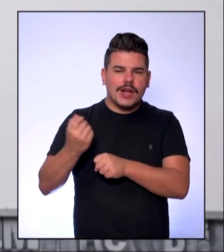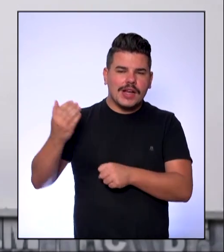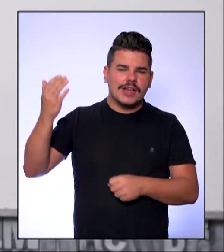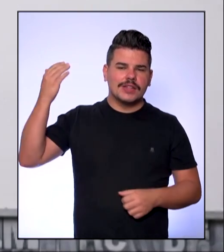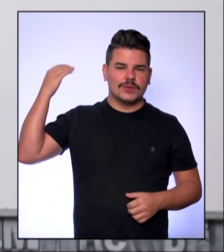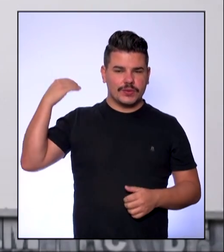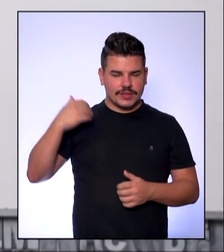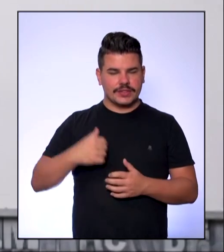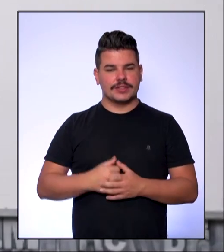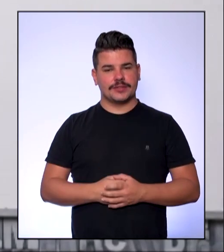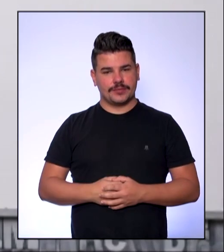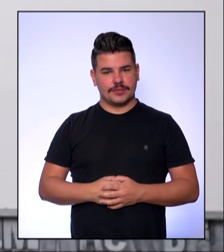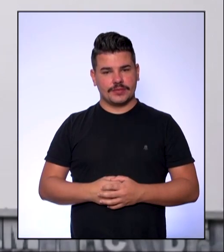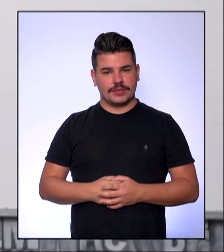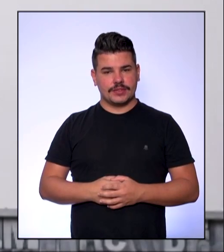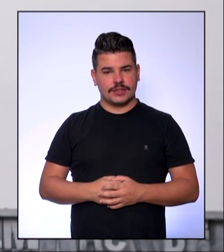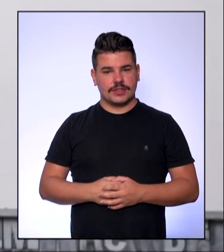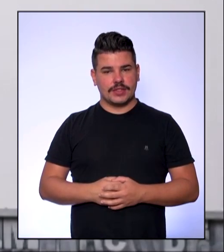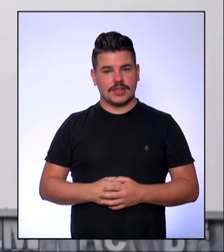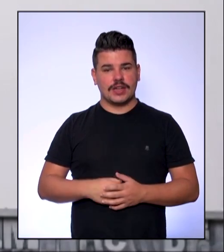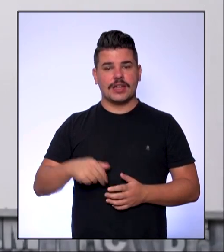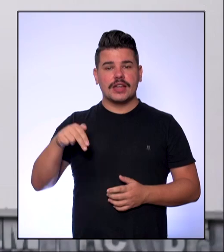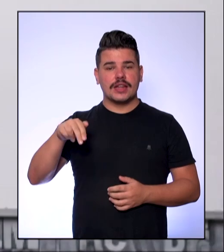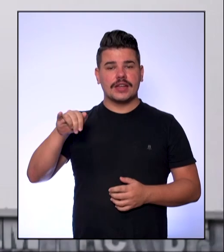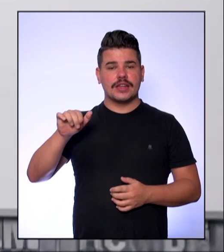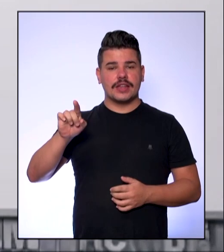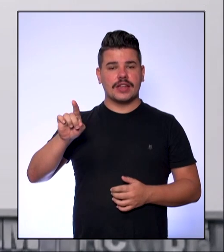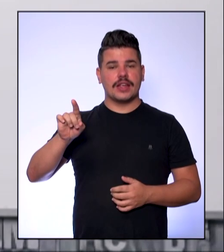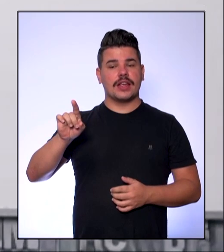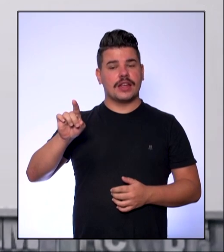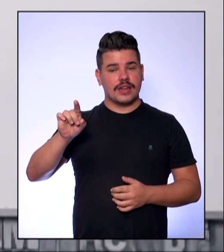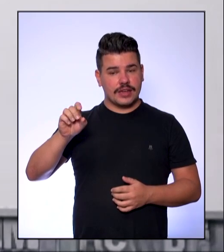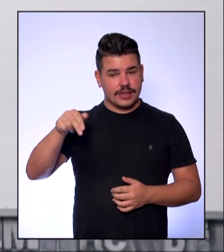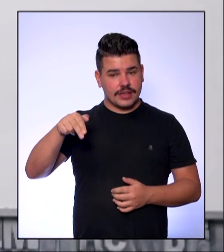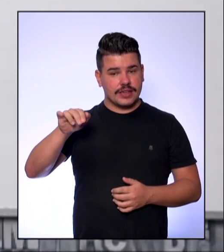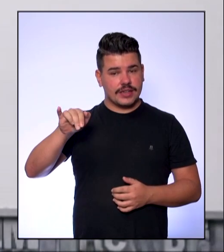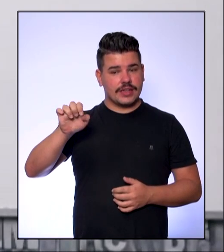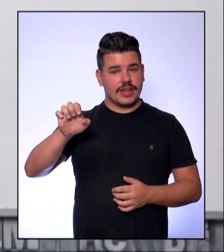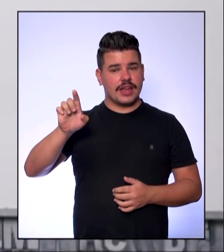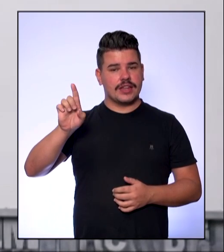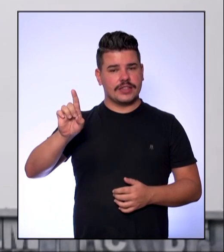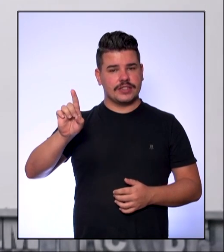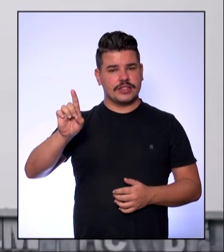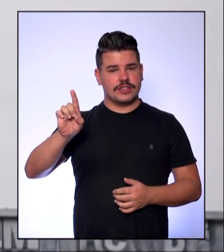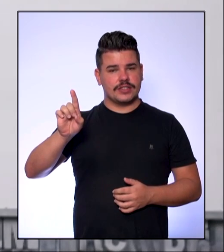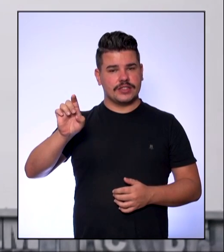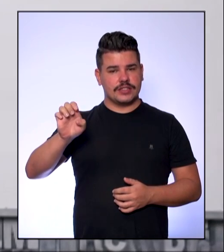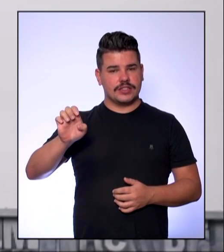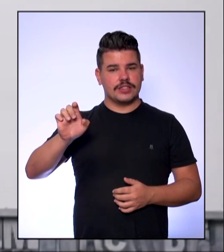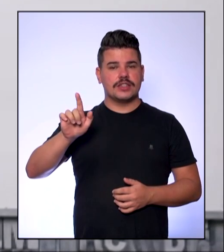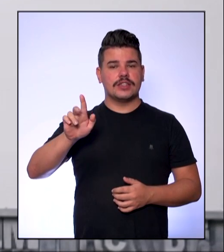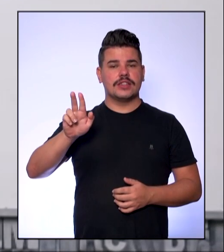interessante. E aí a Nied Guidon defende esta teoria e grande parte da